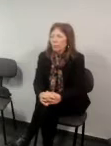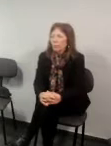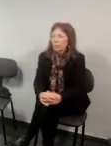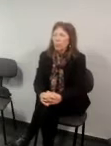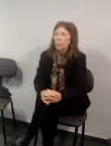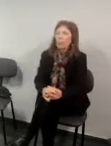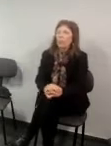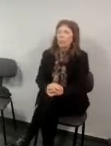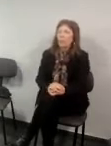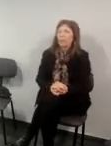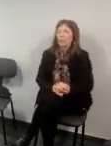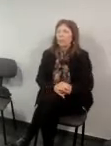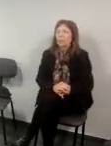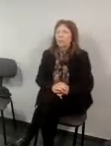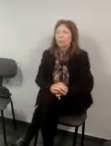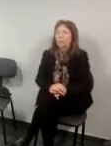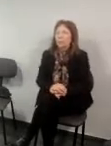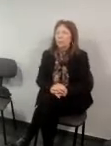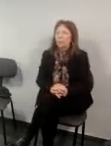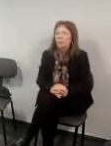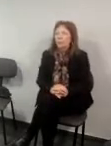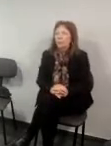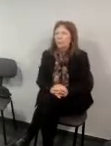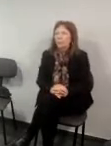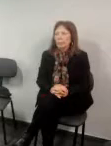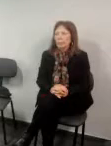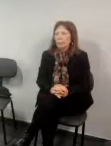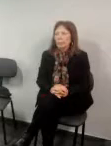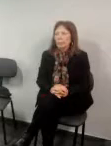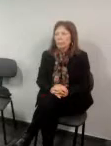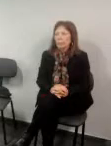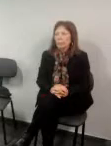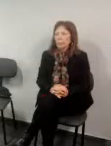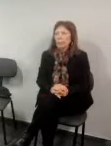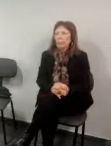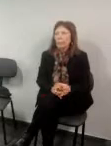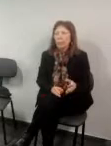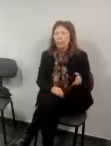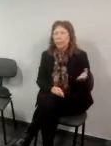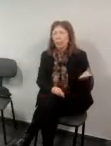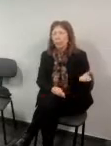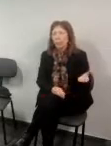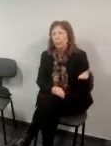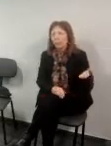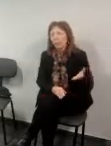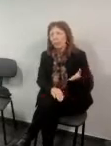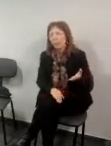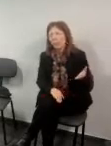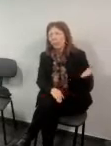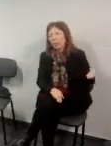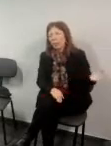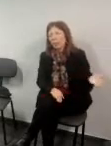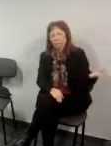de desobsessão, entra o grupo da terapia, entra o grupo do diálogo fraterno. Tem que trabalhar em conjunto. Quantos